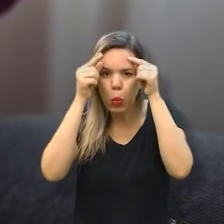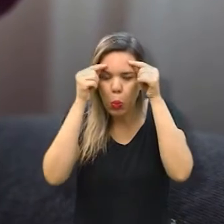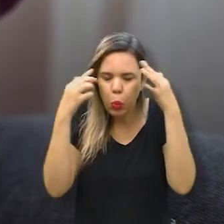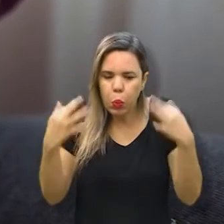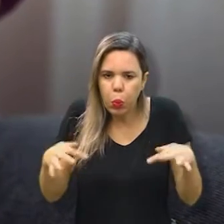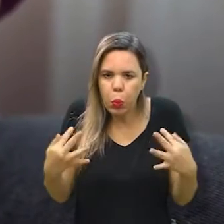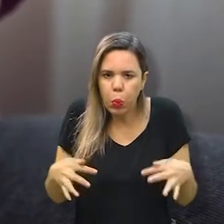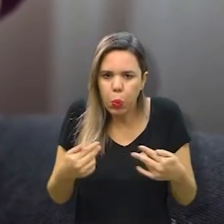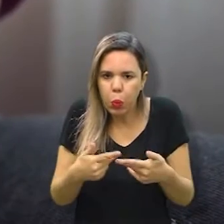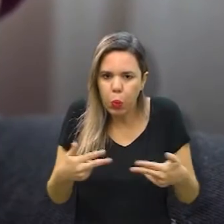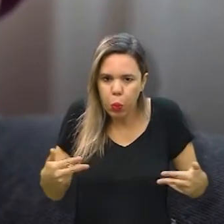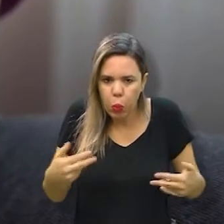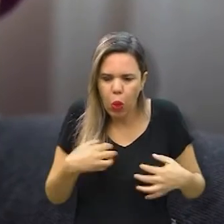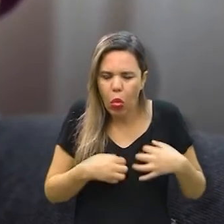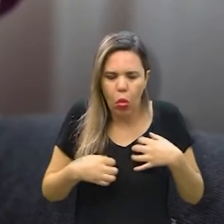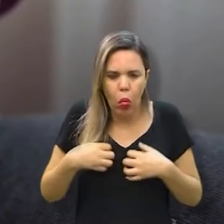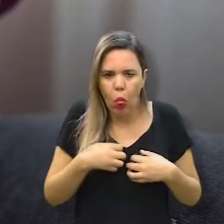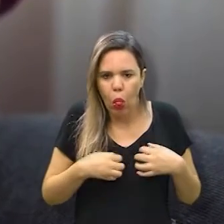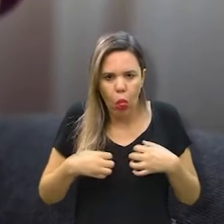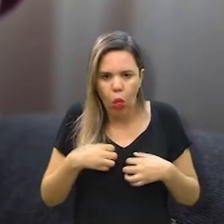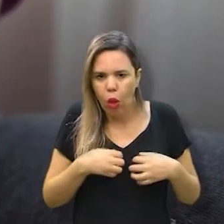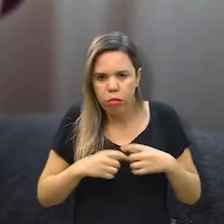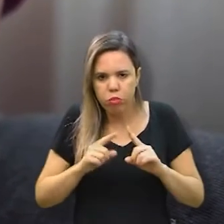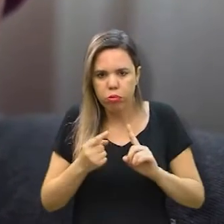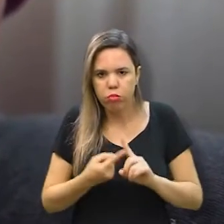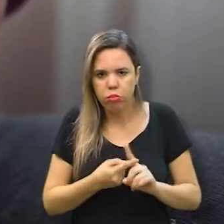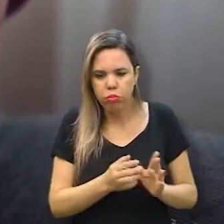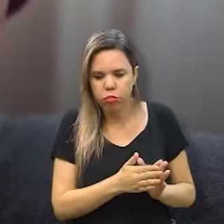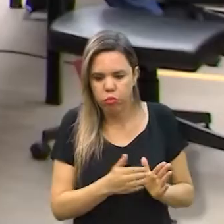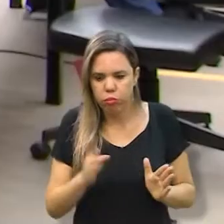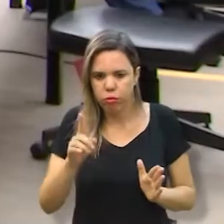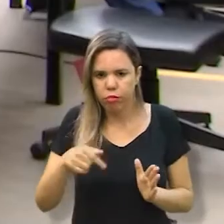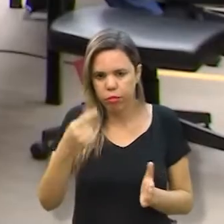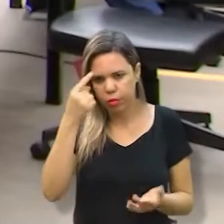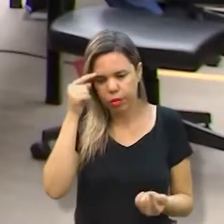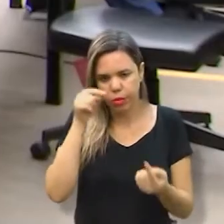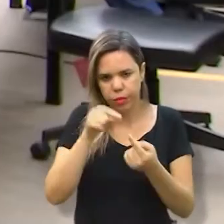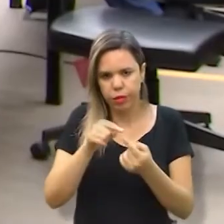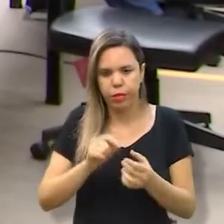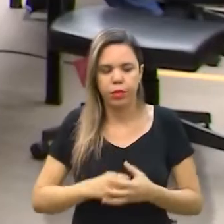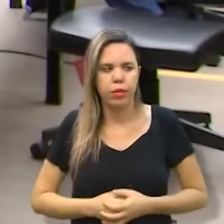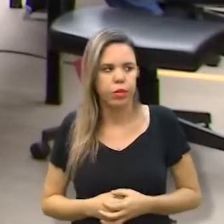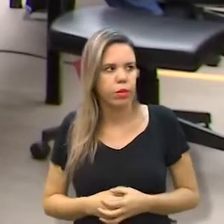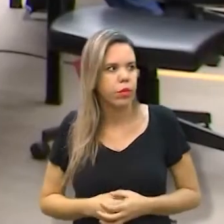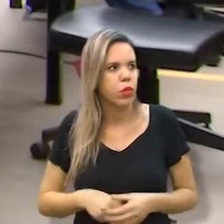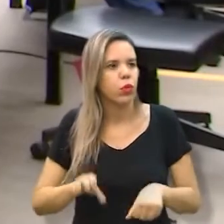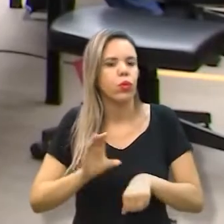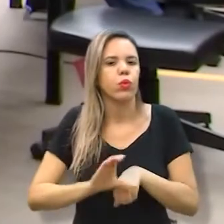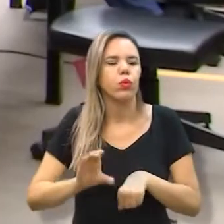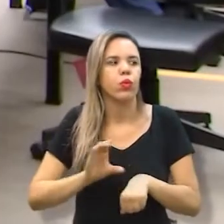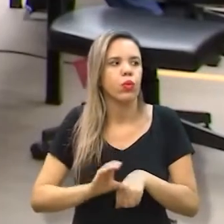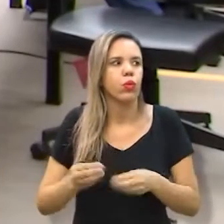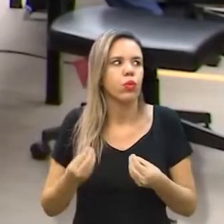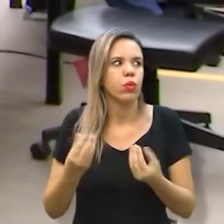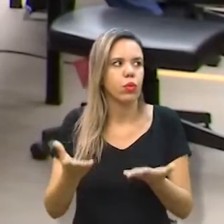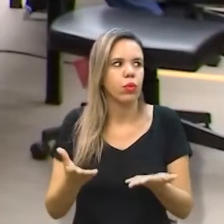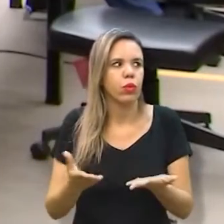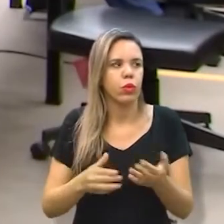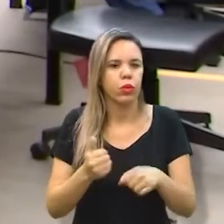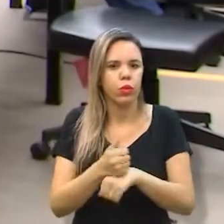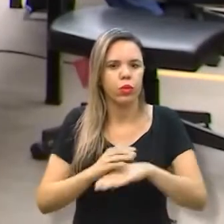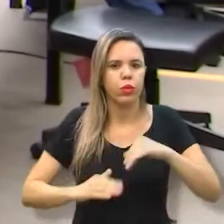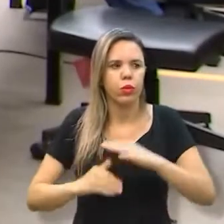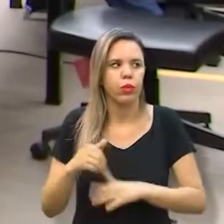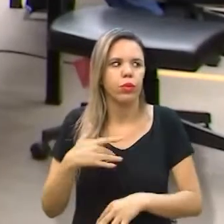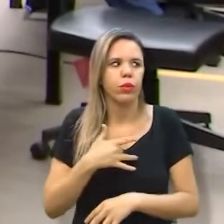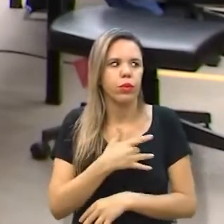o alívio de dores e demais desconfortos da gestação. Então essa ideia é que isso seja um curso